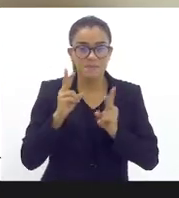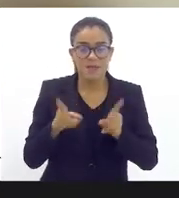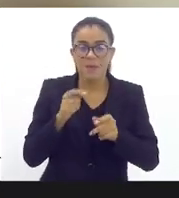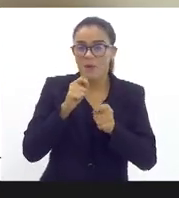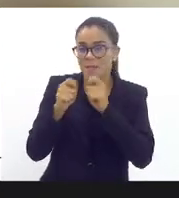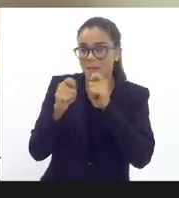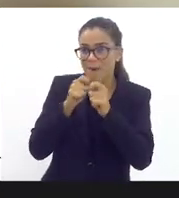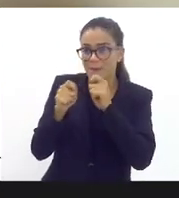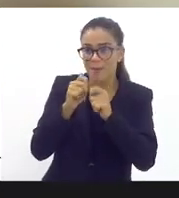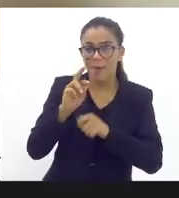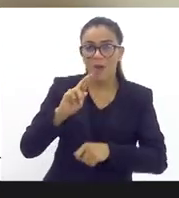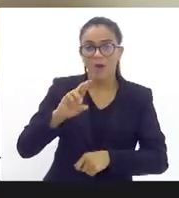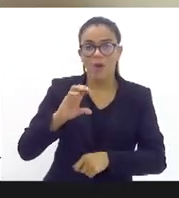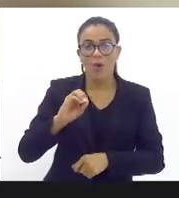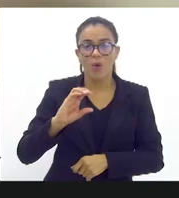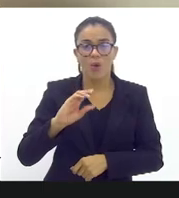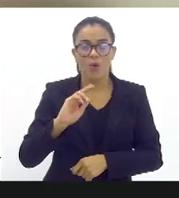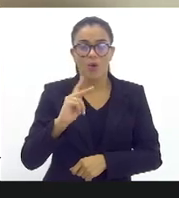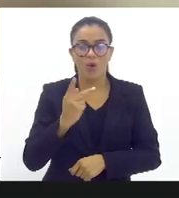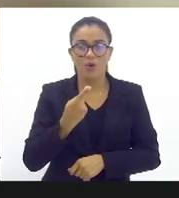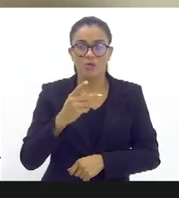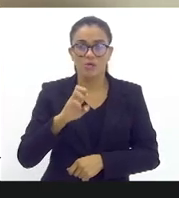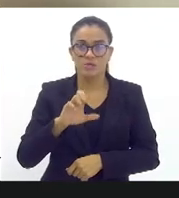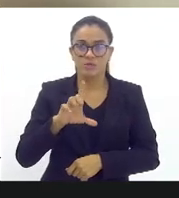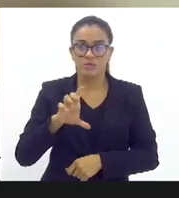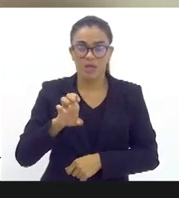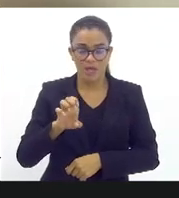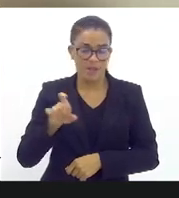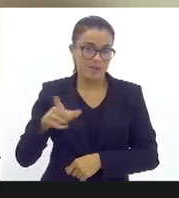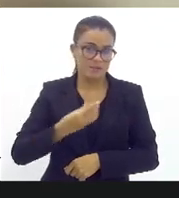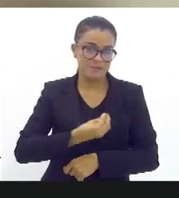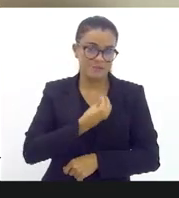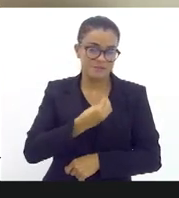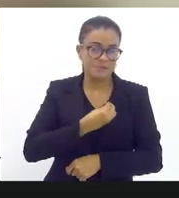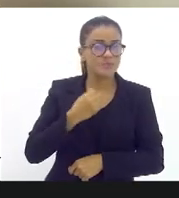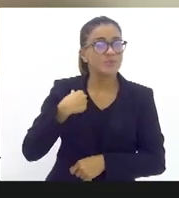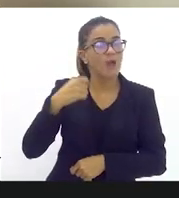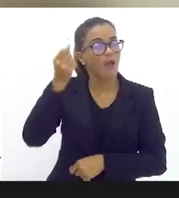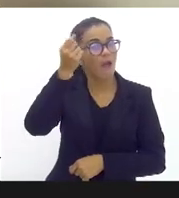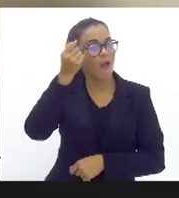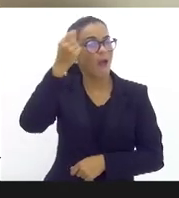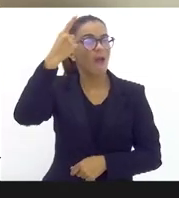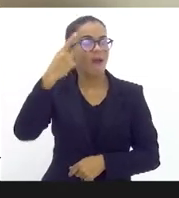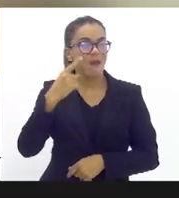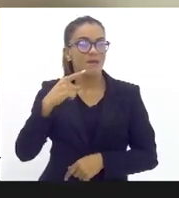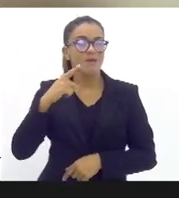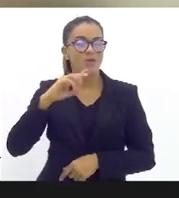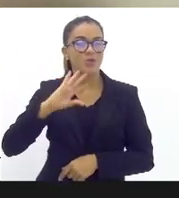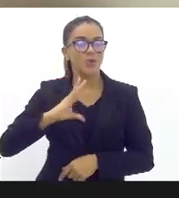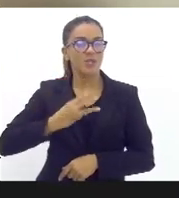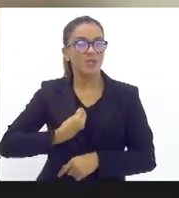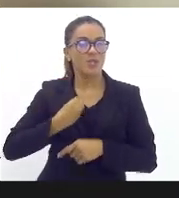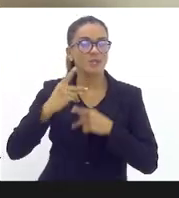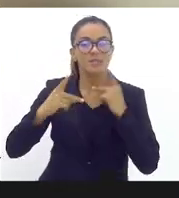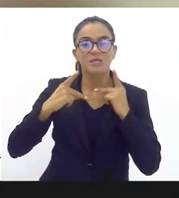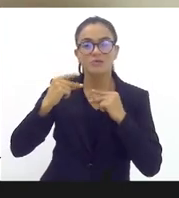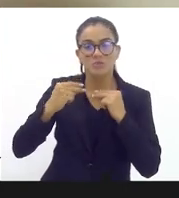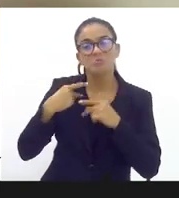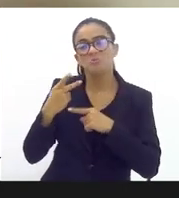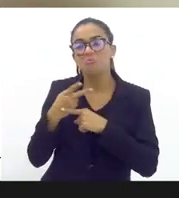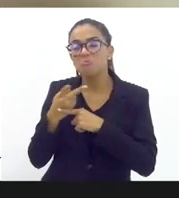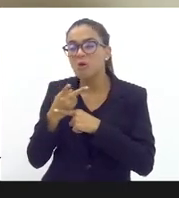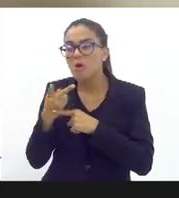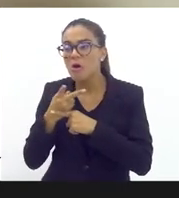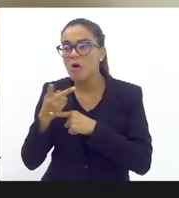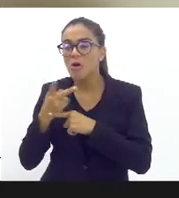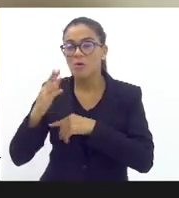Rochelle Rangel falou. Nós soubemos da existência do Transgarçone e procuramos